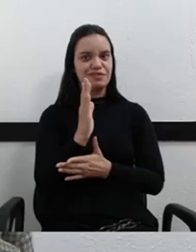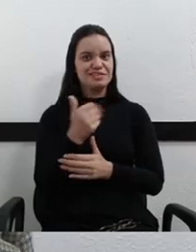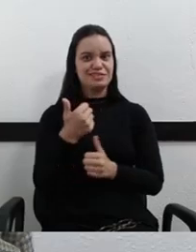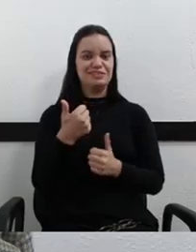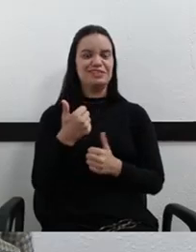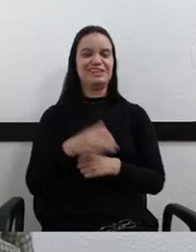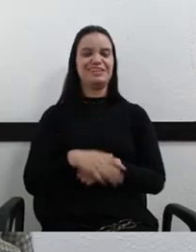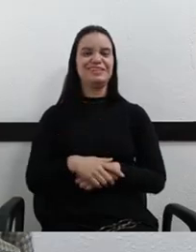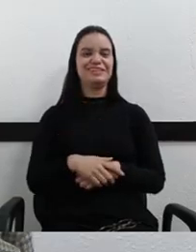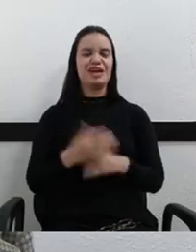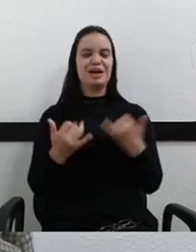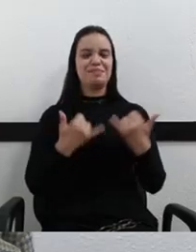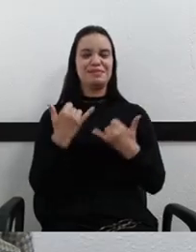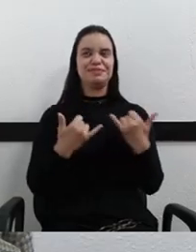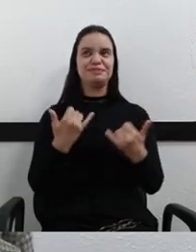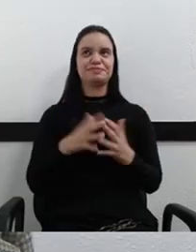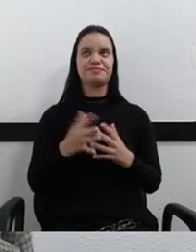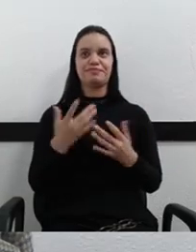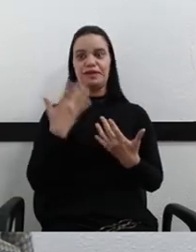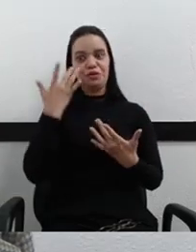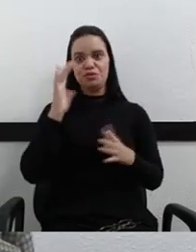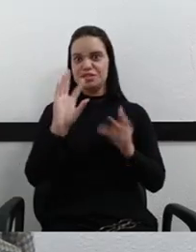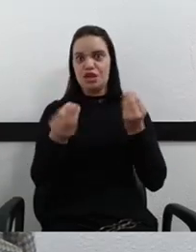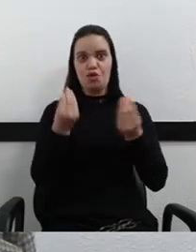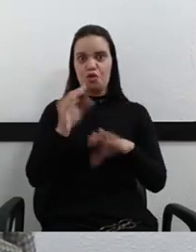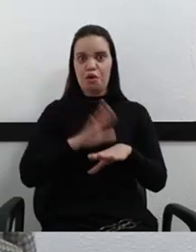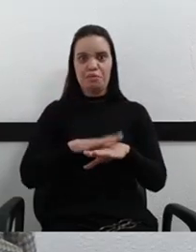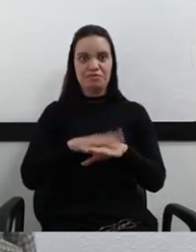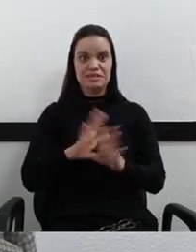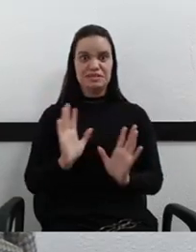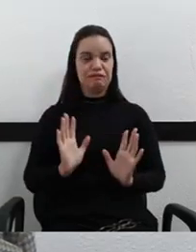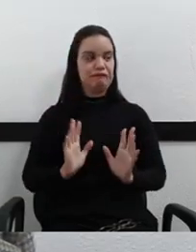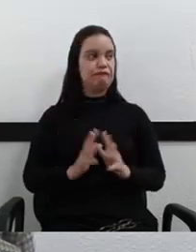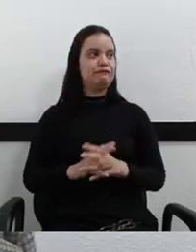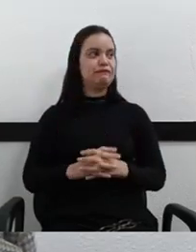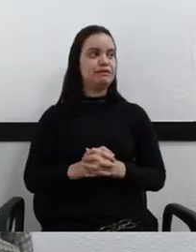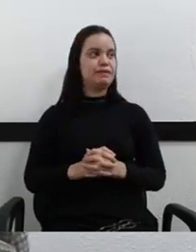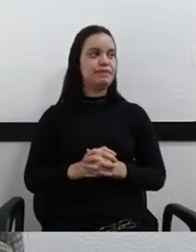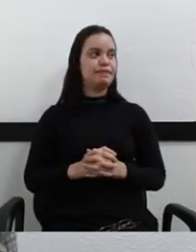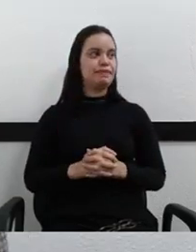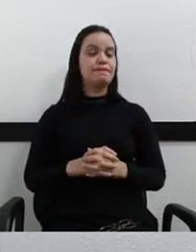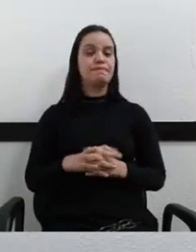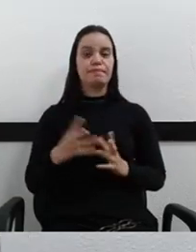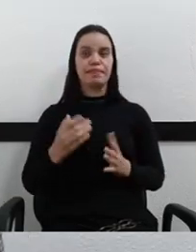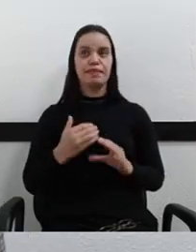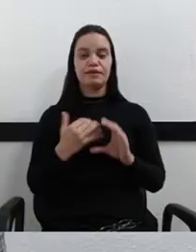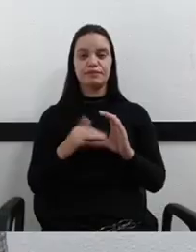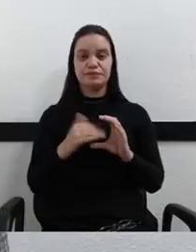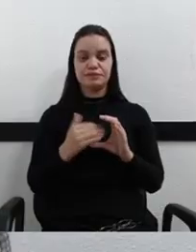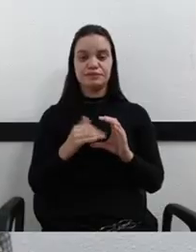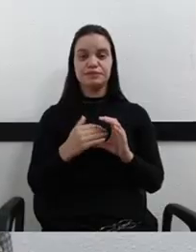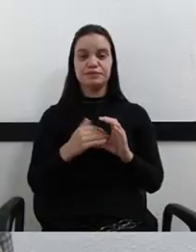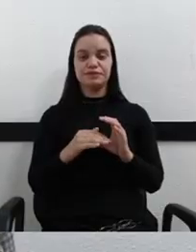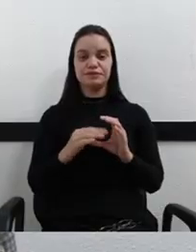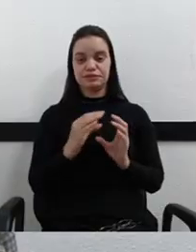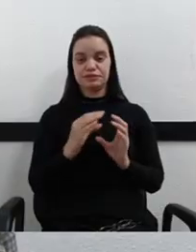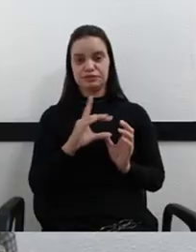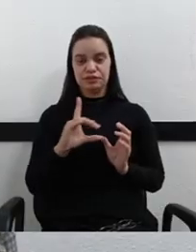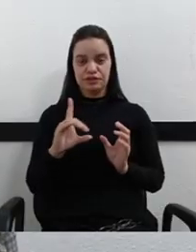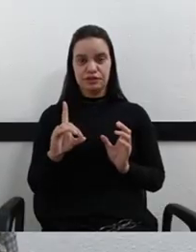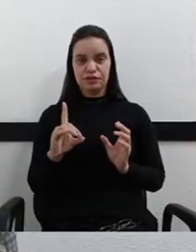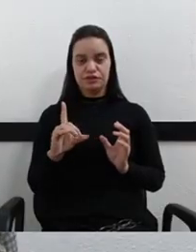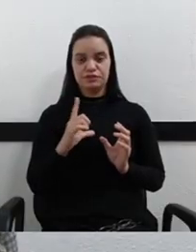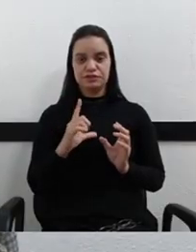Enfim, porque realmente eu não sei nem como isso vai ser operacionalizado. Por e-mail, endereçado às respectivas coordenações,